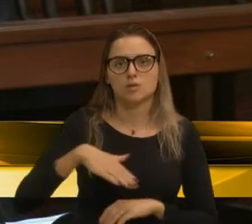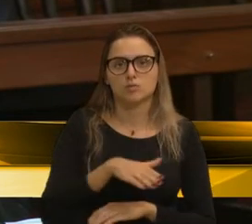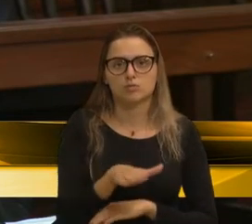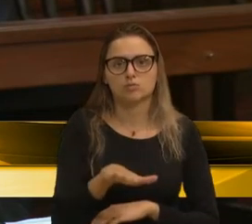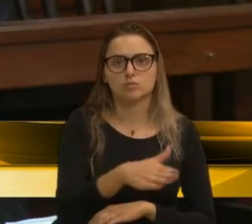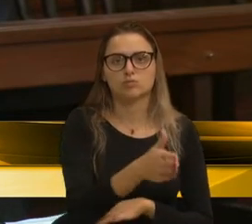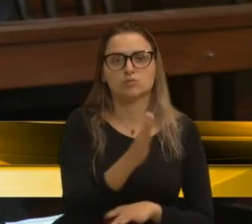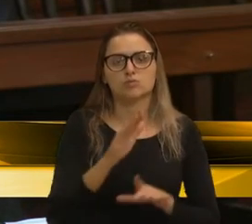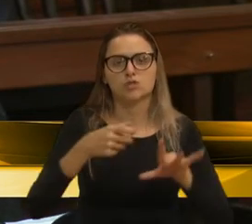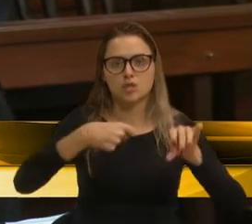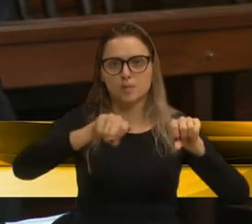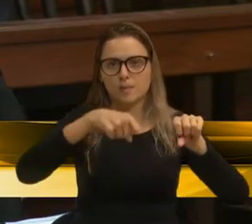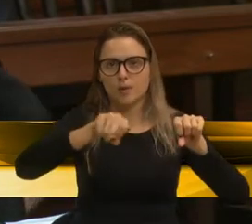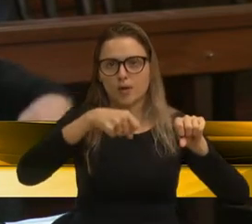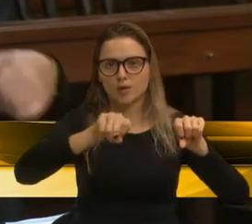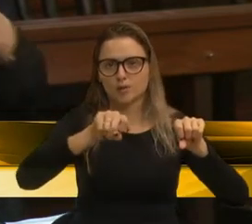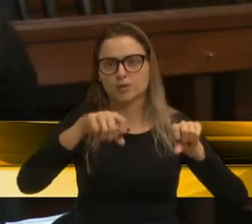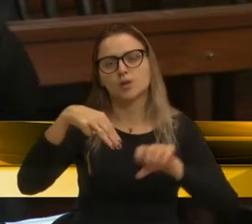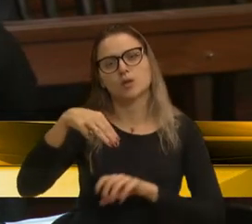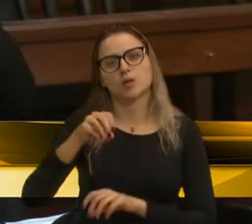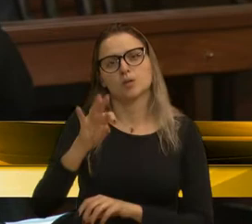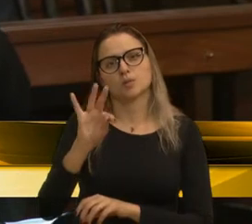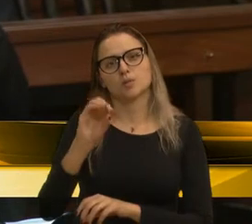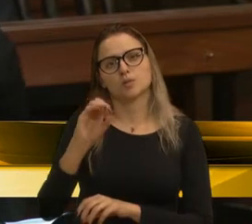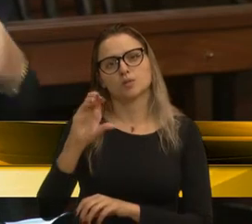municipal de motocross, né, que é